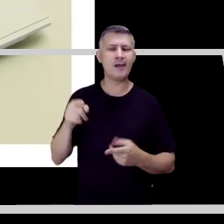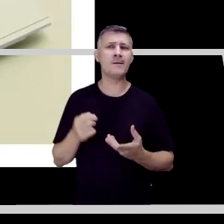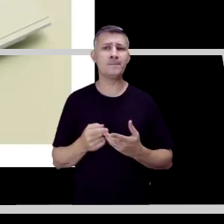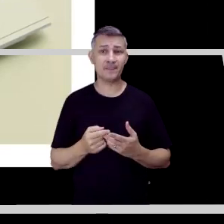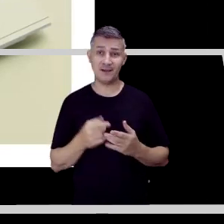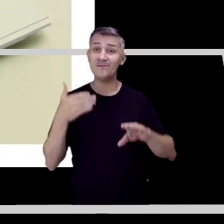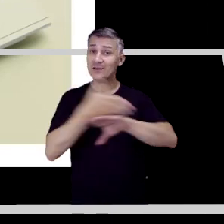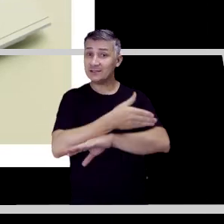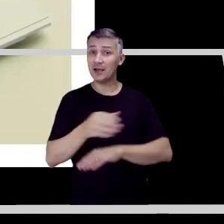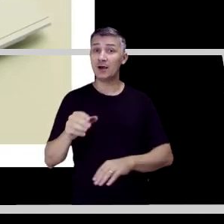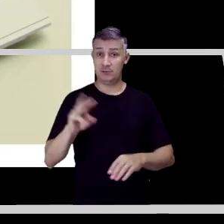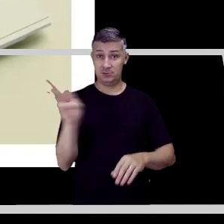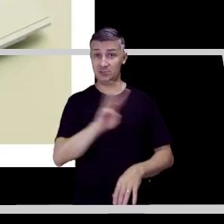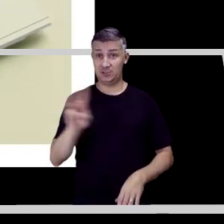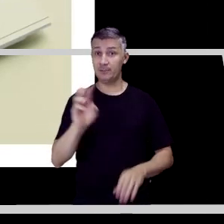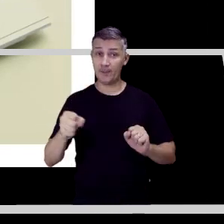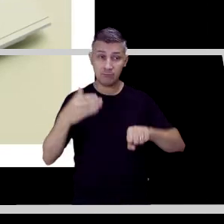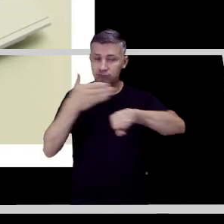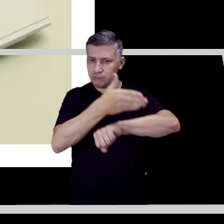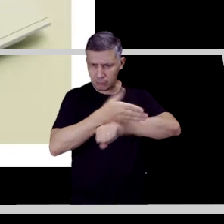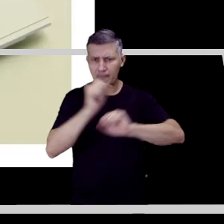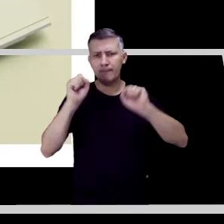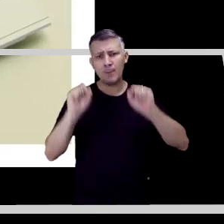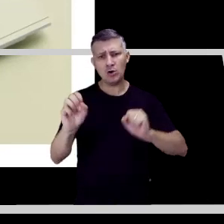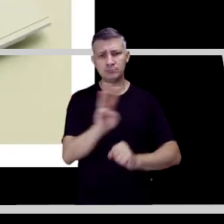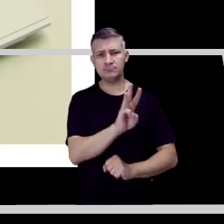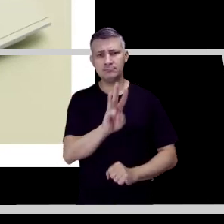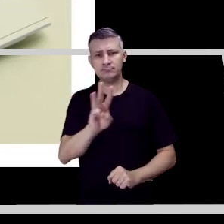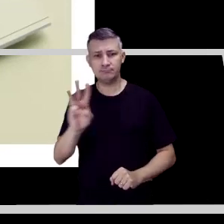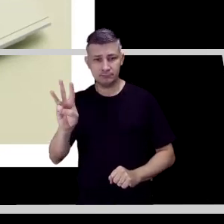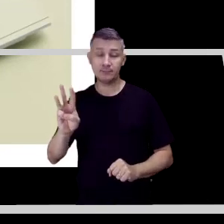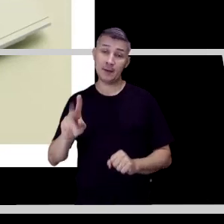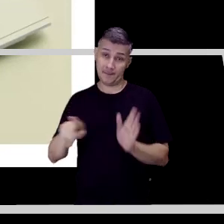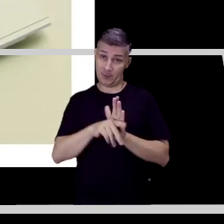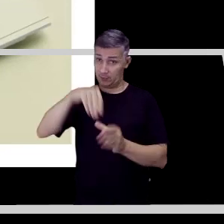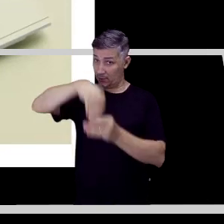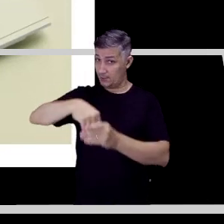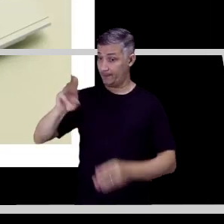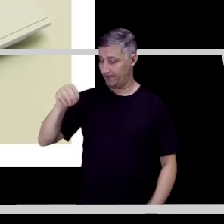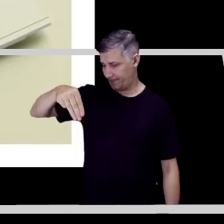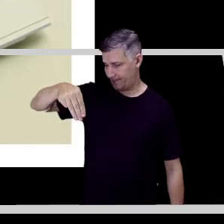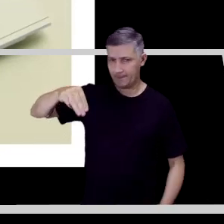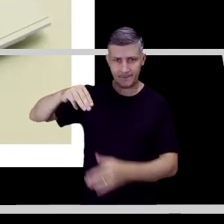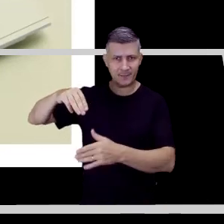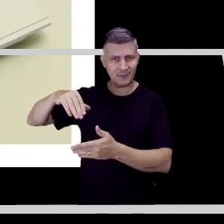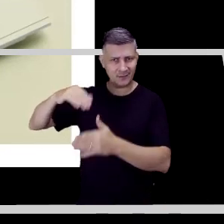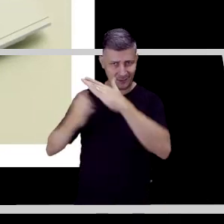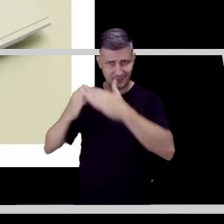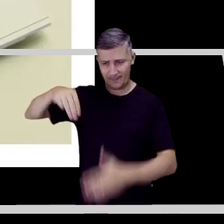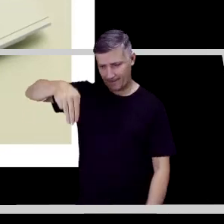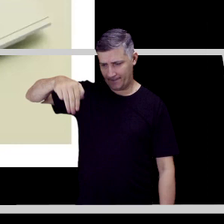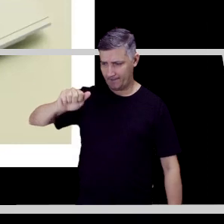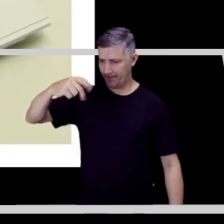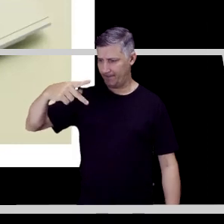a visitar o site, tem bastante material lá. Pode ser acessado através do site do mapa mesmo, ou o